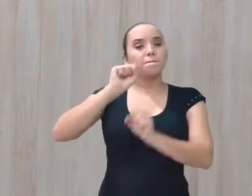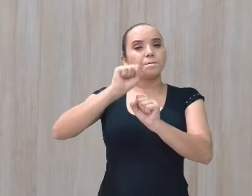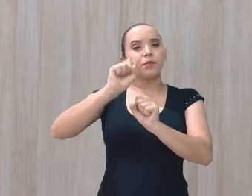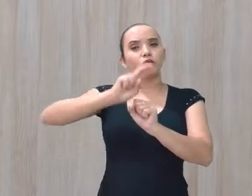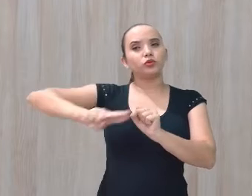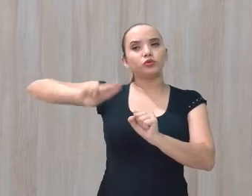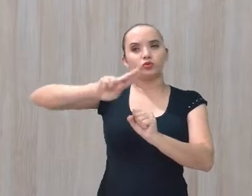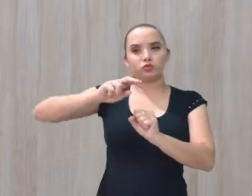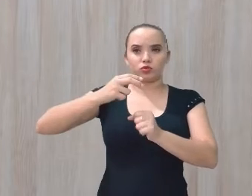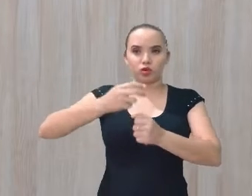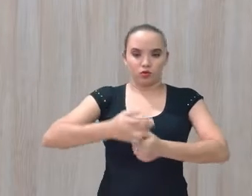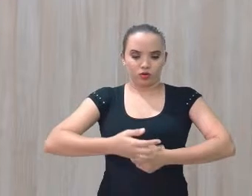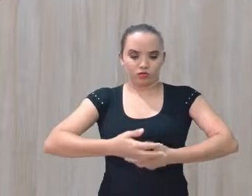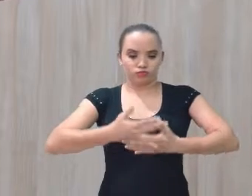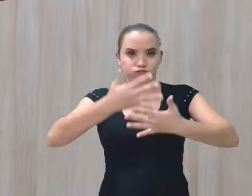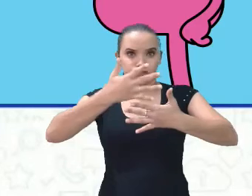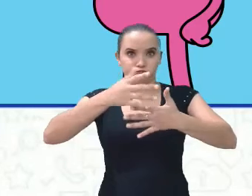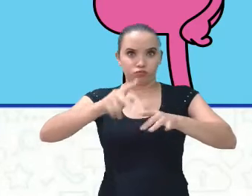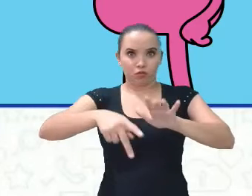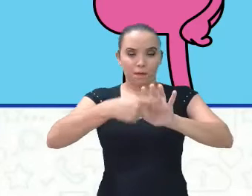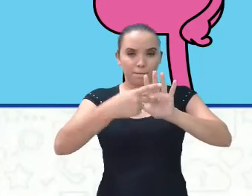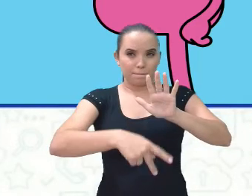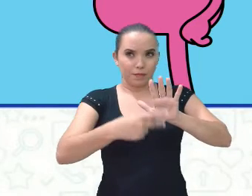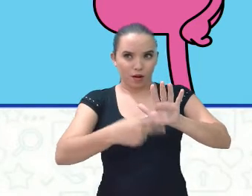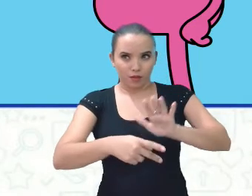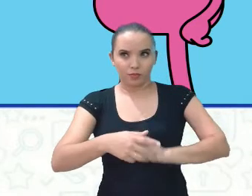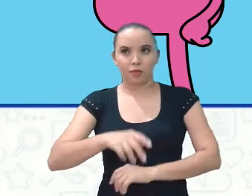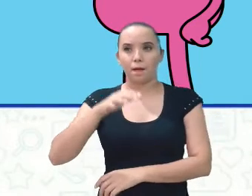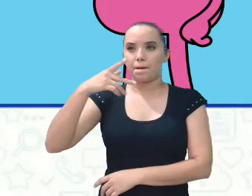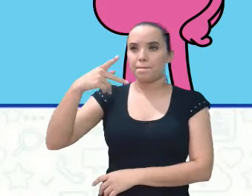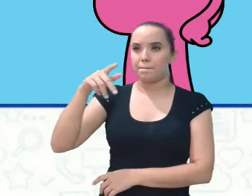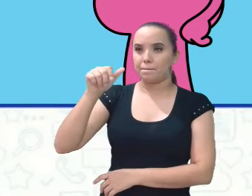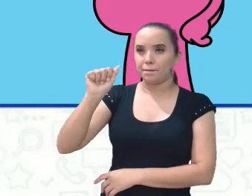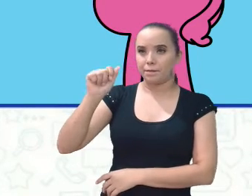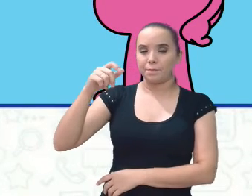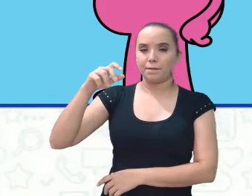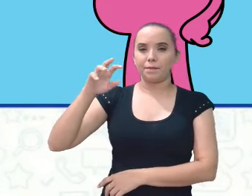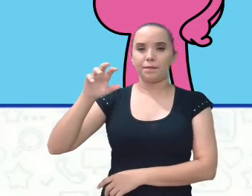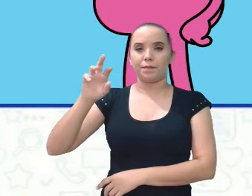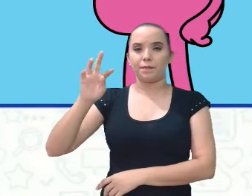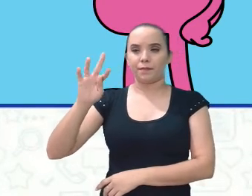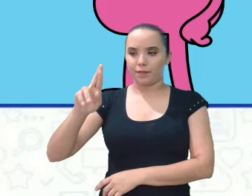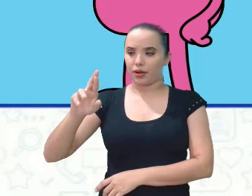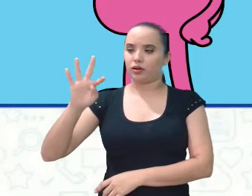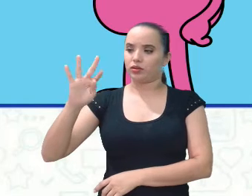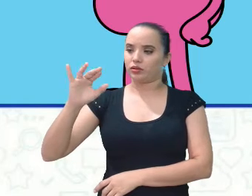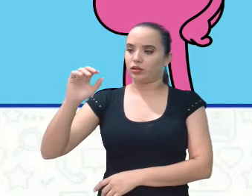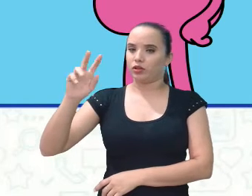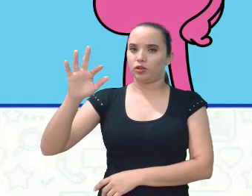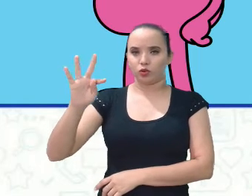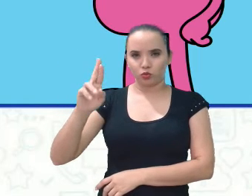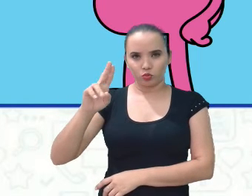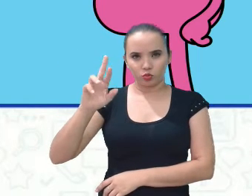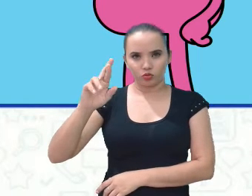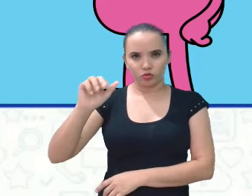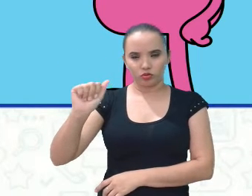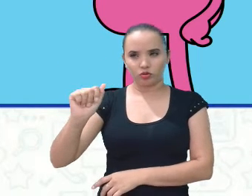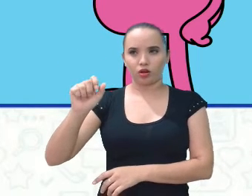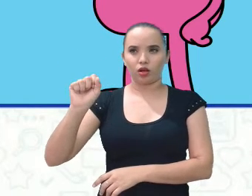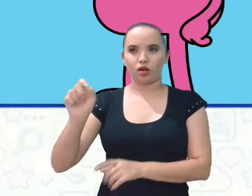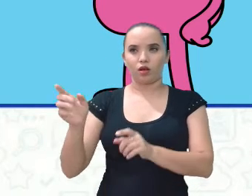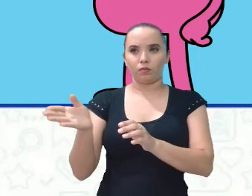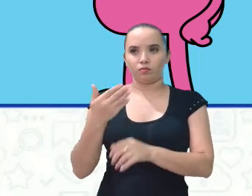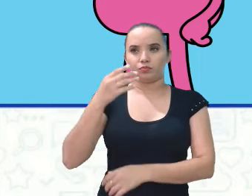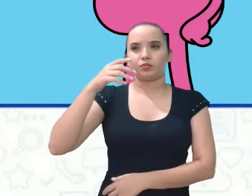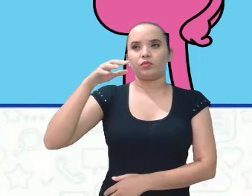uma partitura, uma tablatura ou uma cifra, né? São as 3